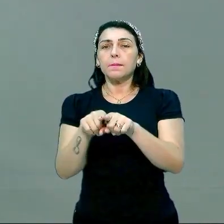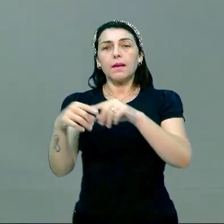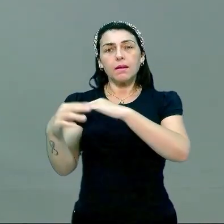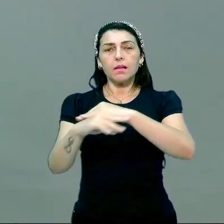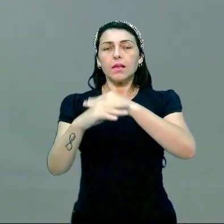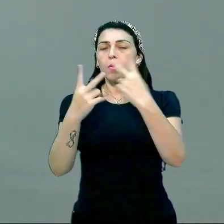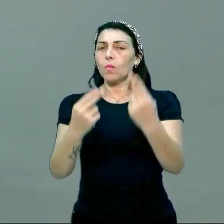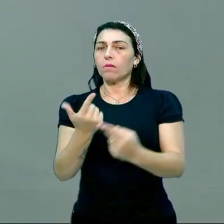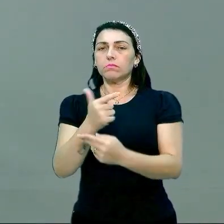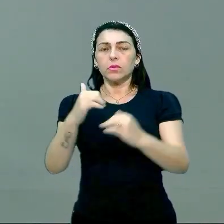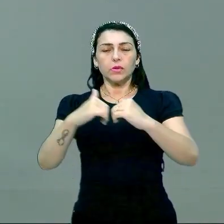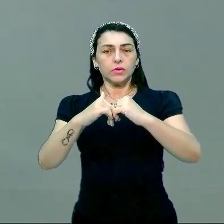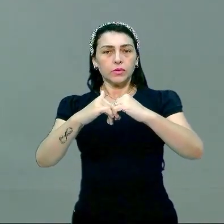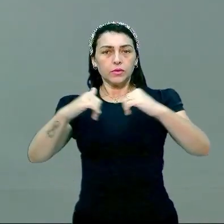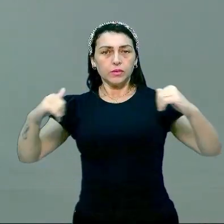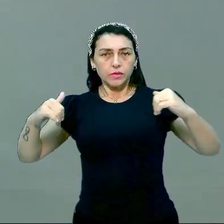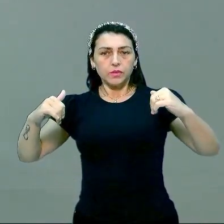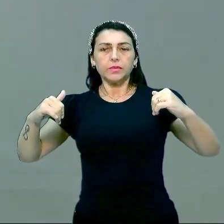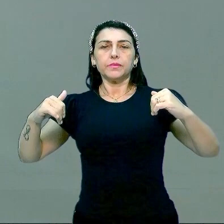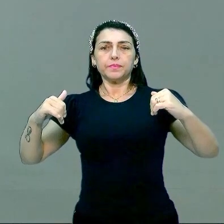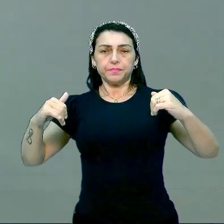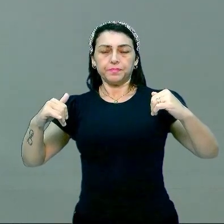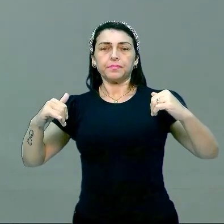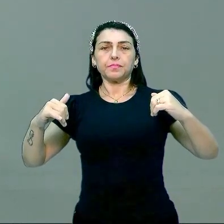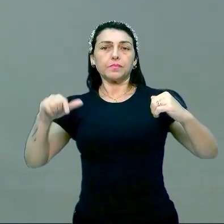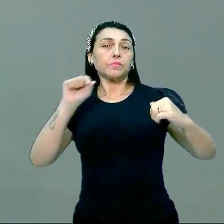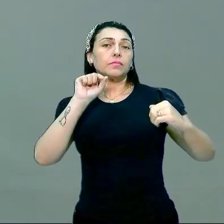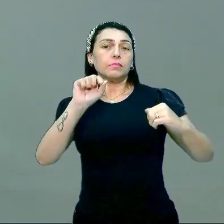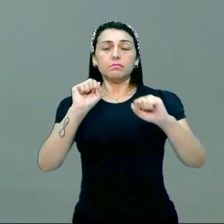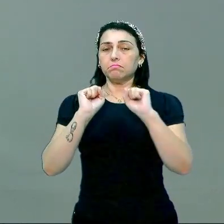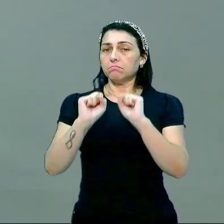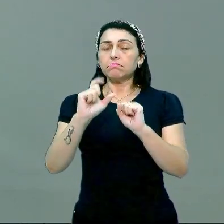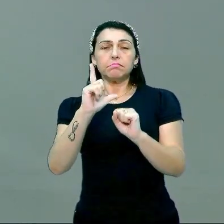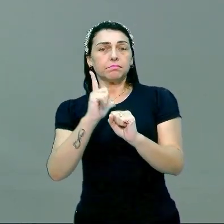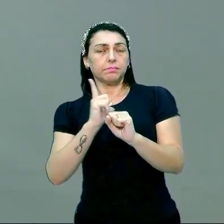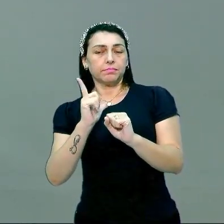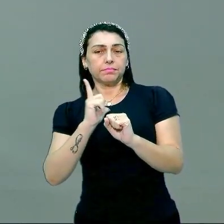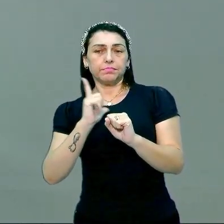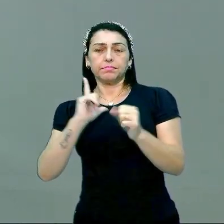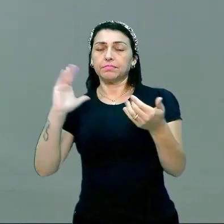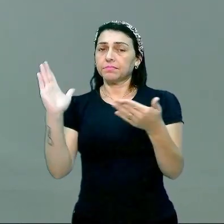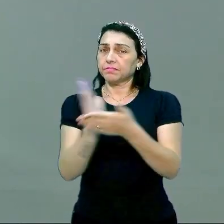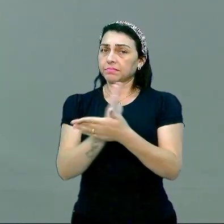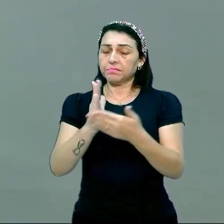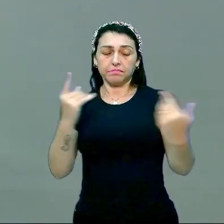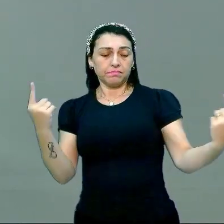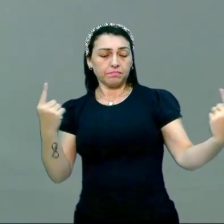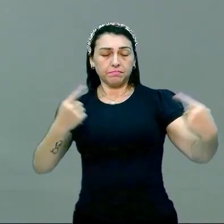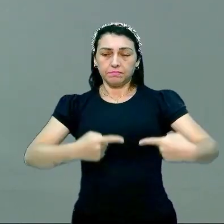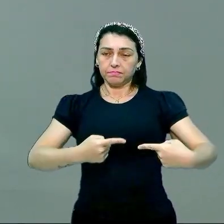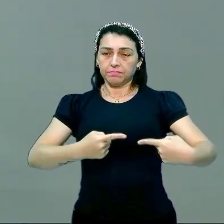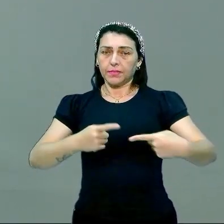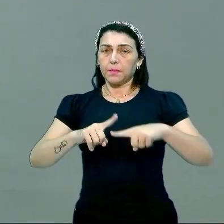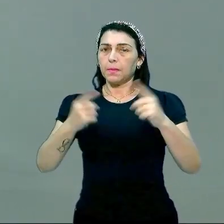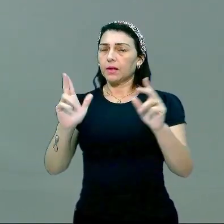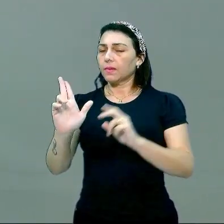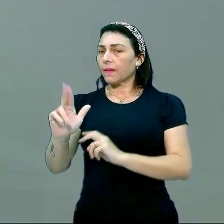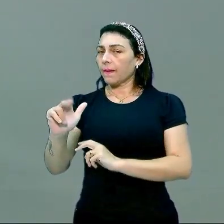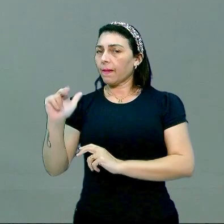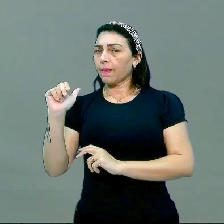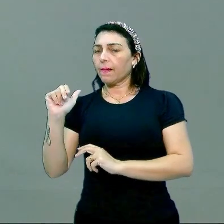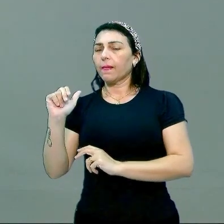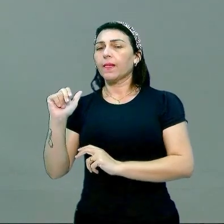existe uma divisão acentuada, quer dizer, o que pode existir é alguma competição, mas nunca